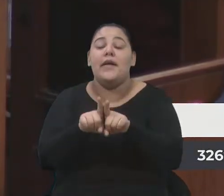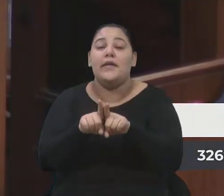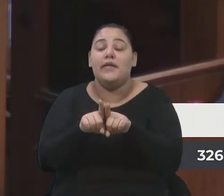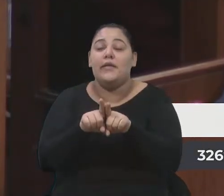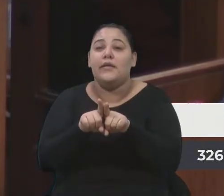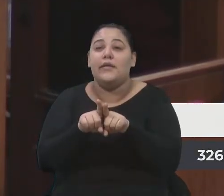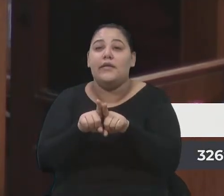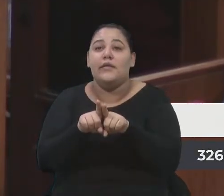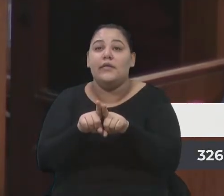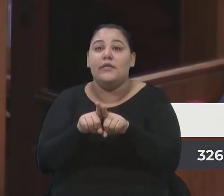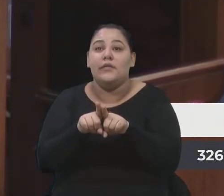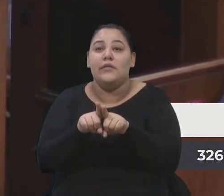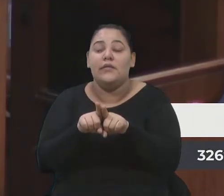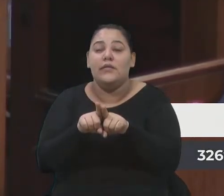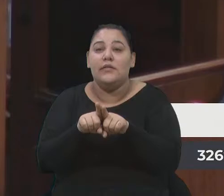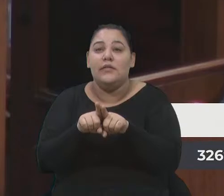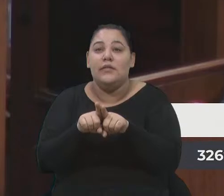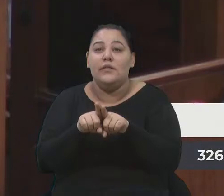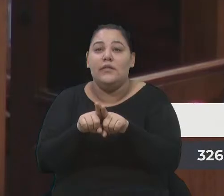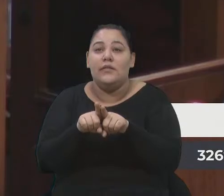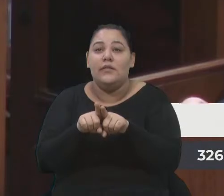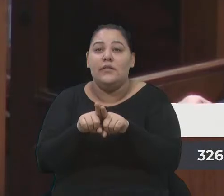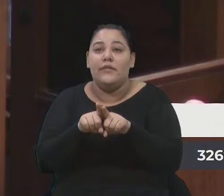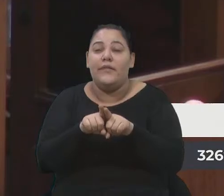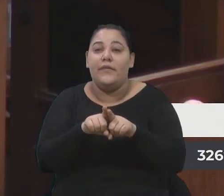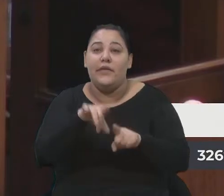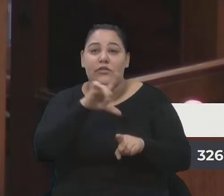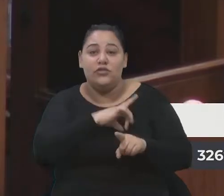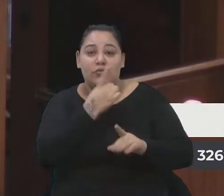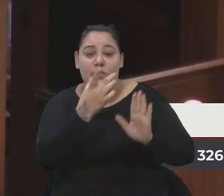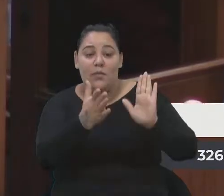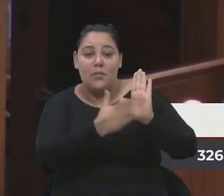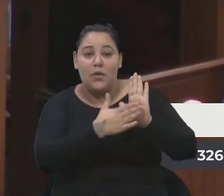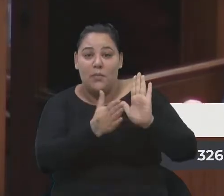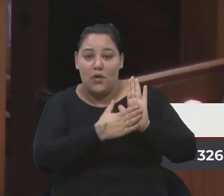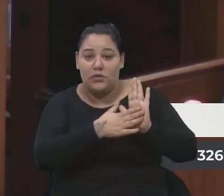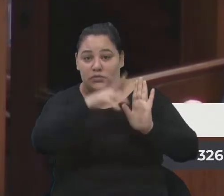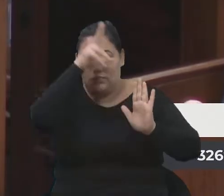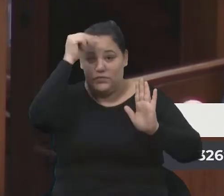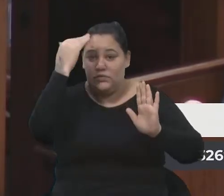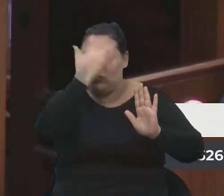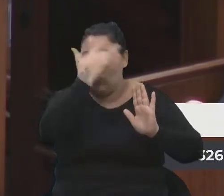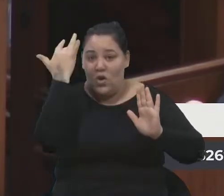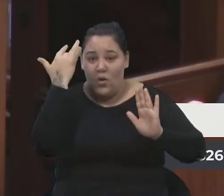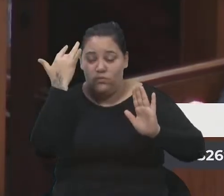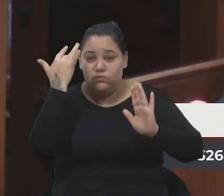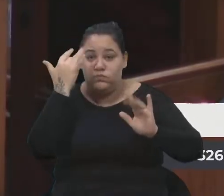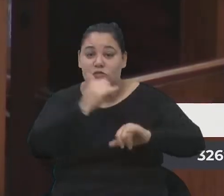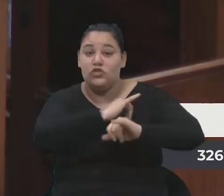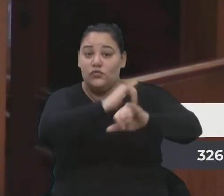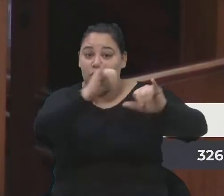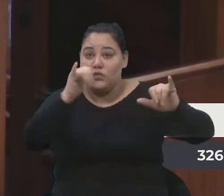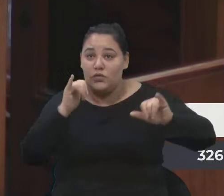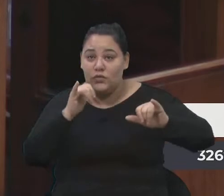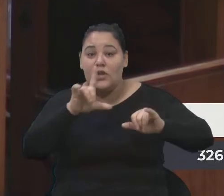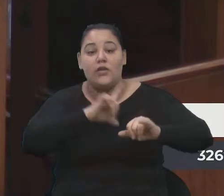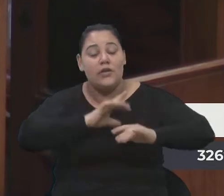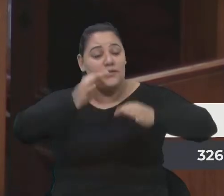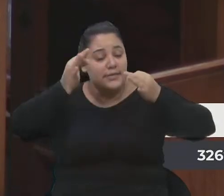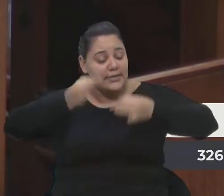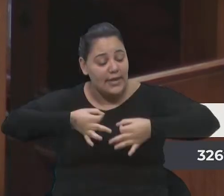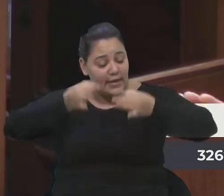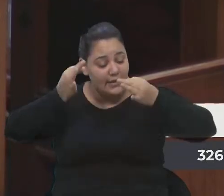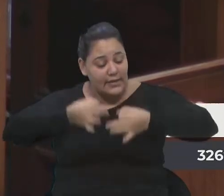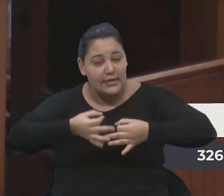inclusive, era uma das propostas do prefeito Adiló em campanha. E eu tenho certeza absoluta que,